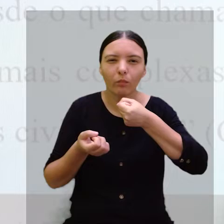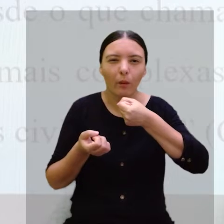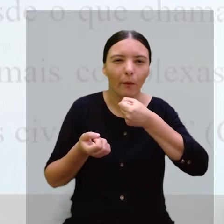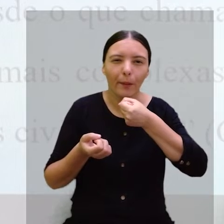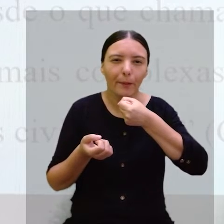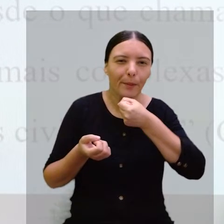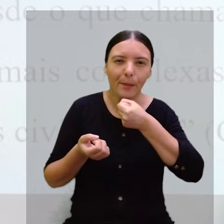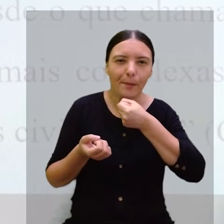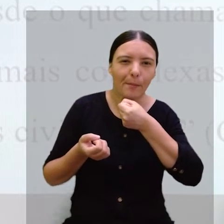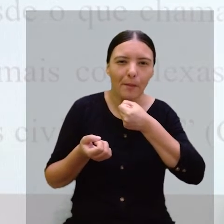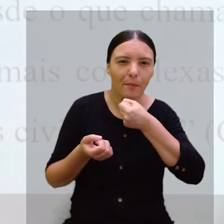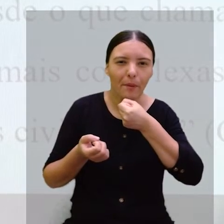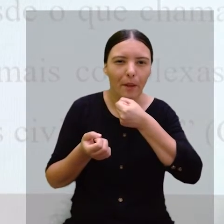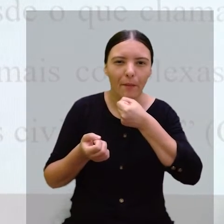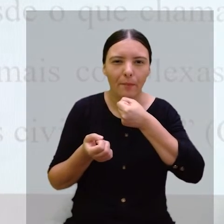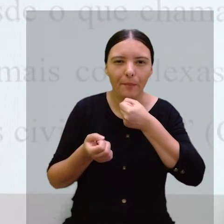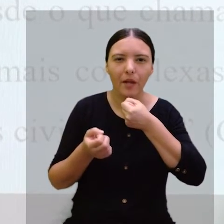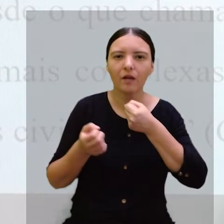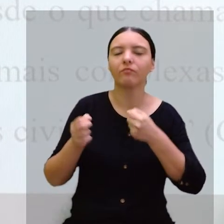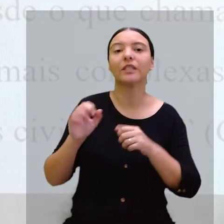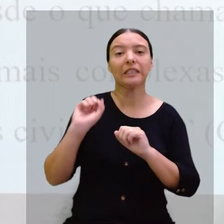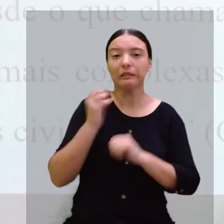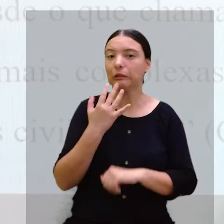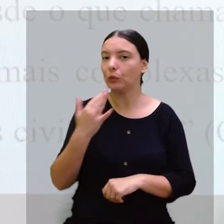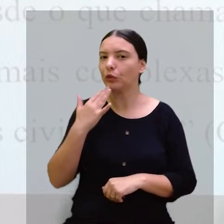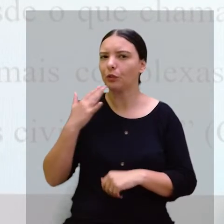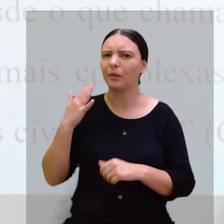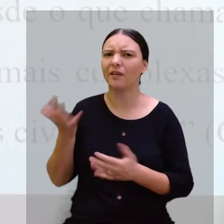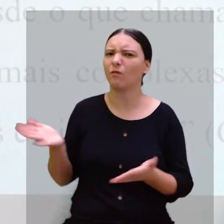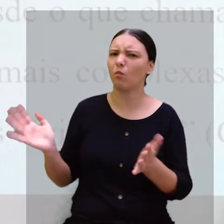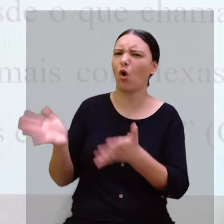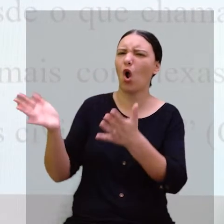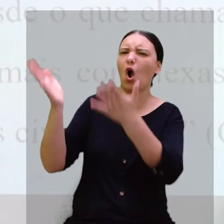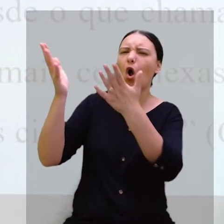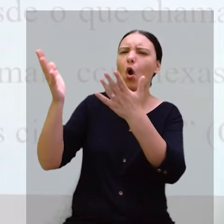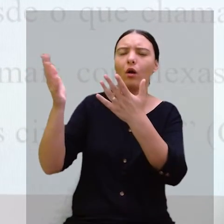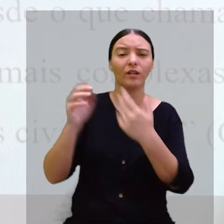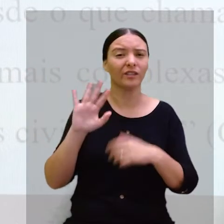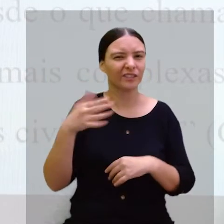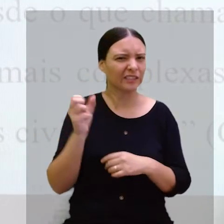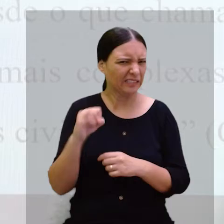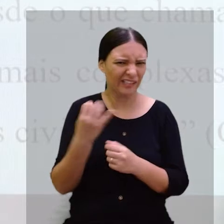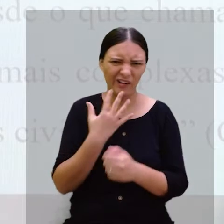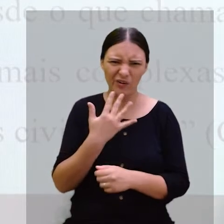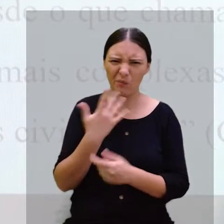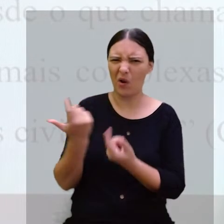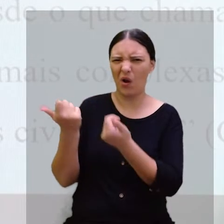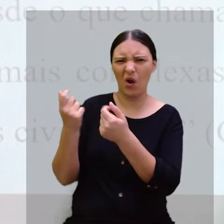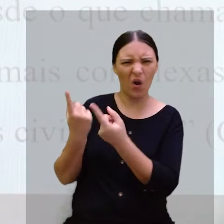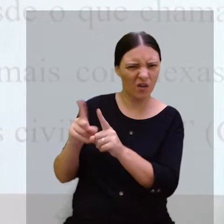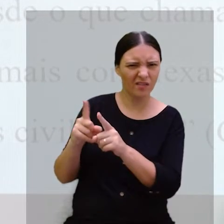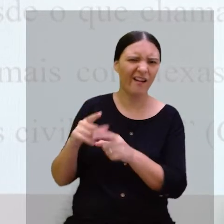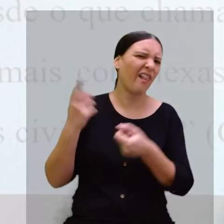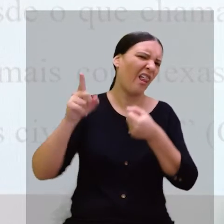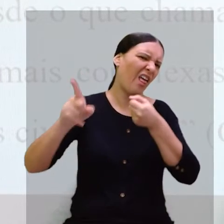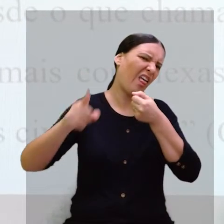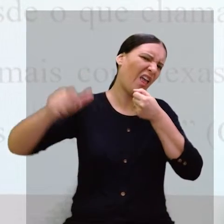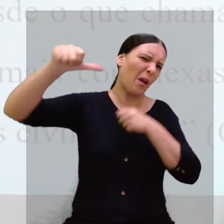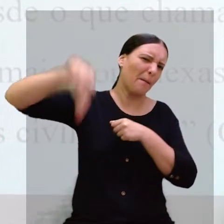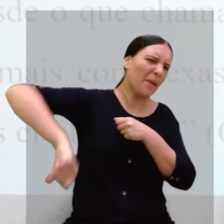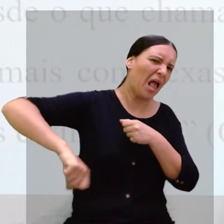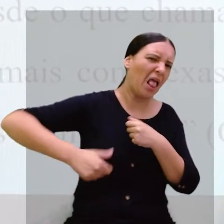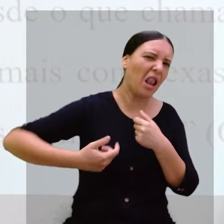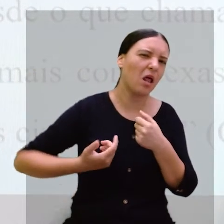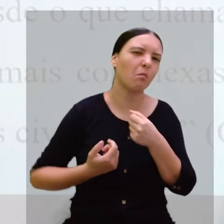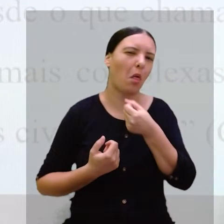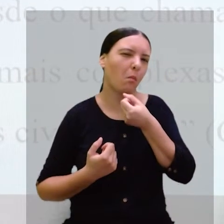jogo, ele vai exaltar o seu time, né? Quando ele é contra o seu time, ele vai falar, não, aquele time jogou muito mal. E isso também tem